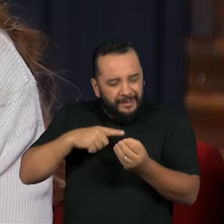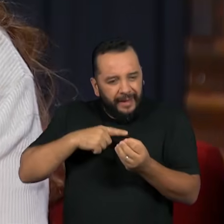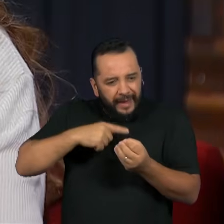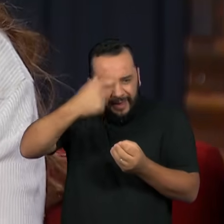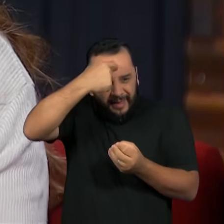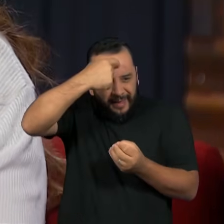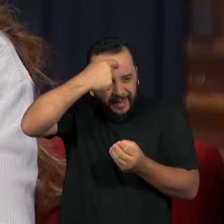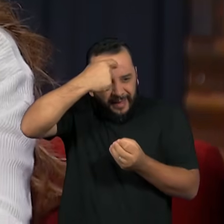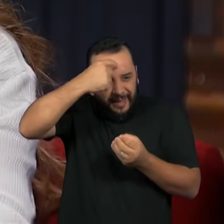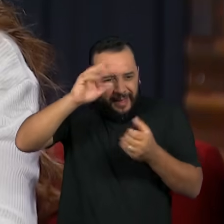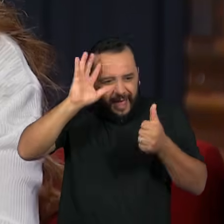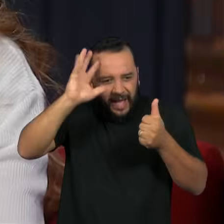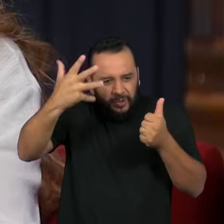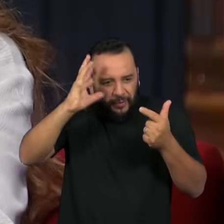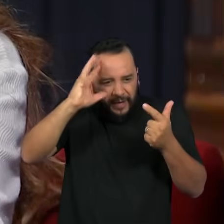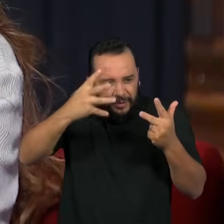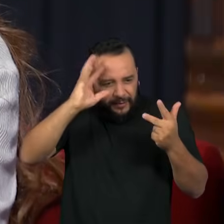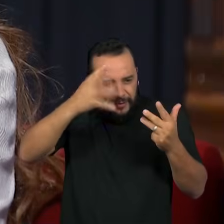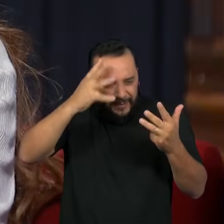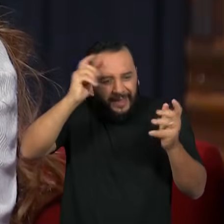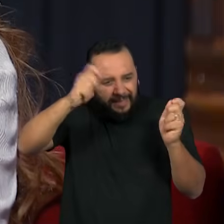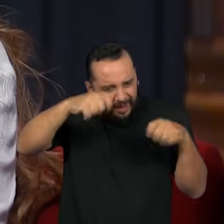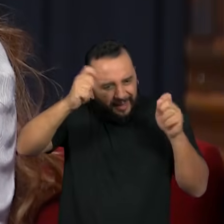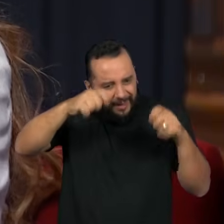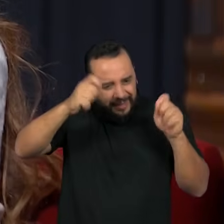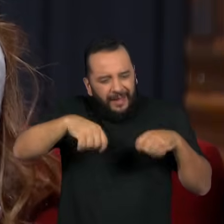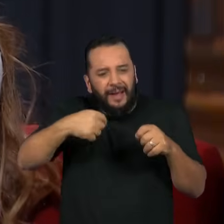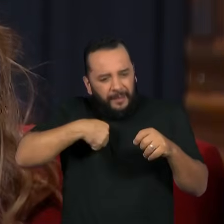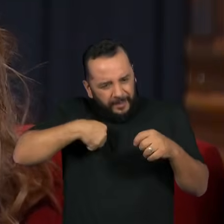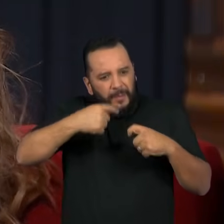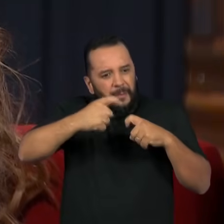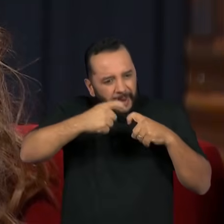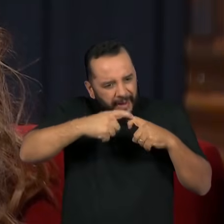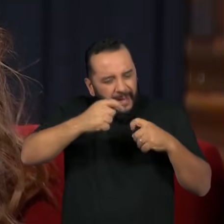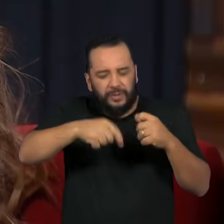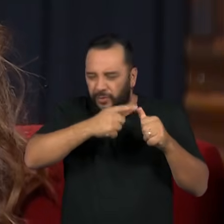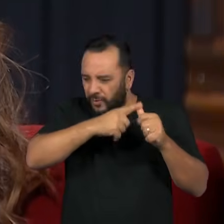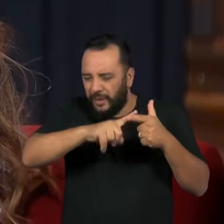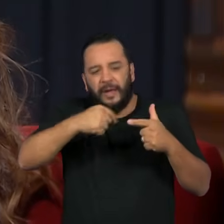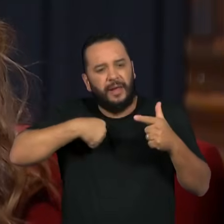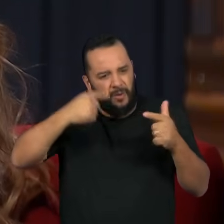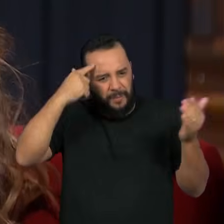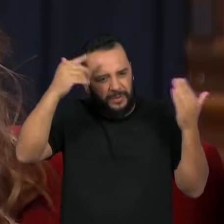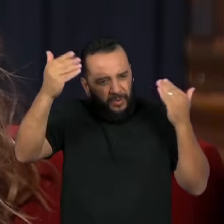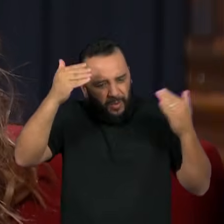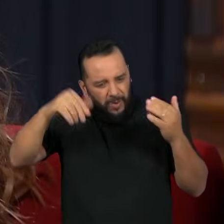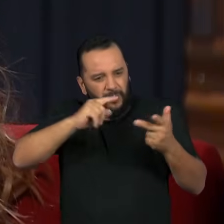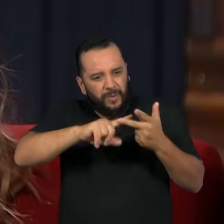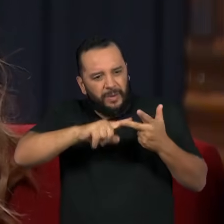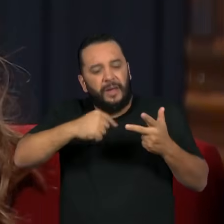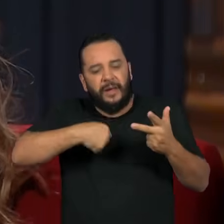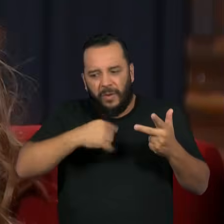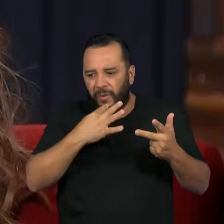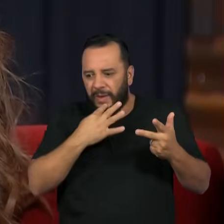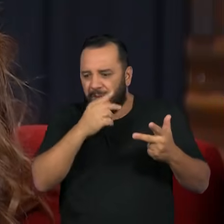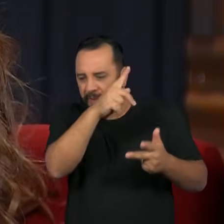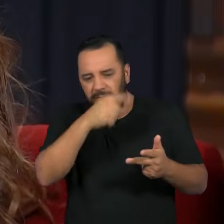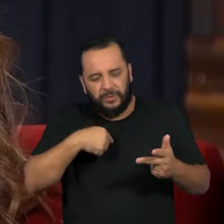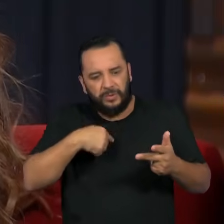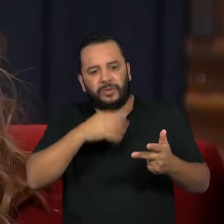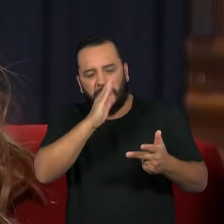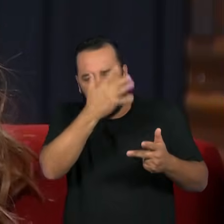Você fala assim, eu sou médica, eu sei tratar a dor. Eu fiz a especialização em psicologia. Eu conheço um capelão maravilhoso. Eu